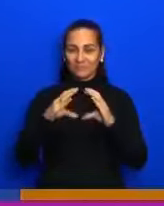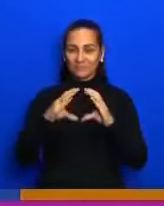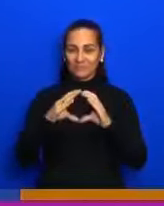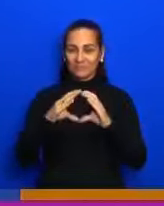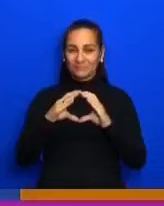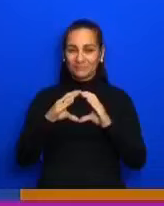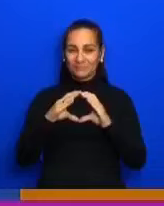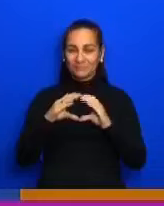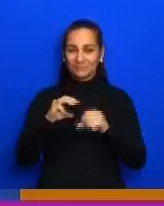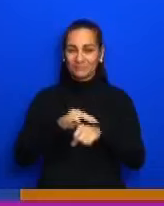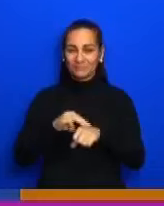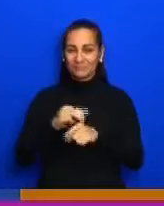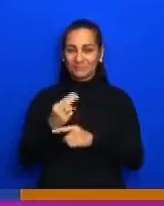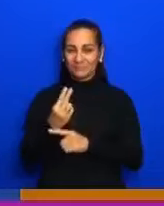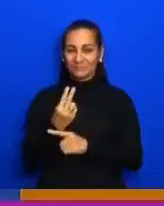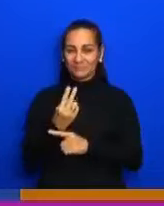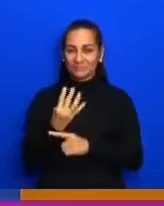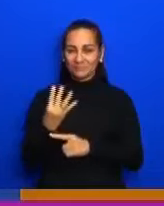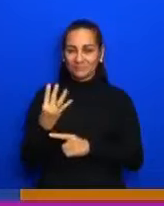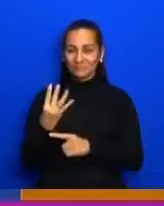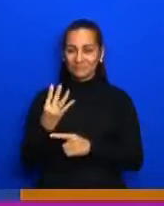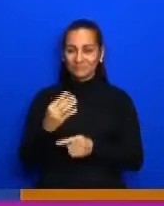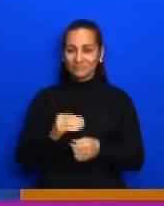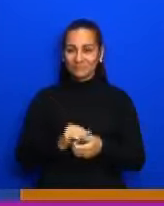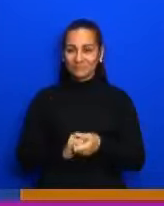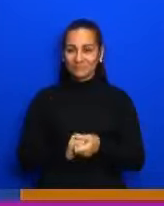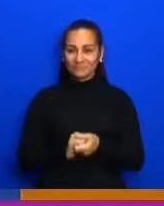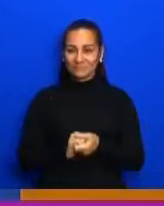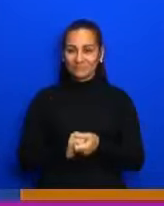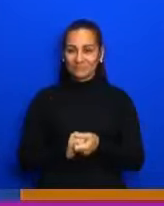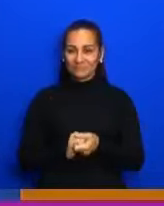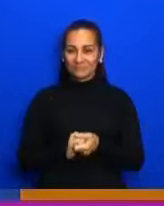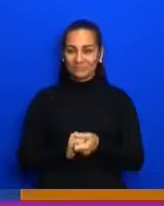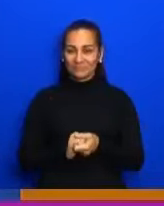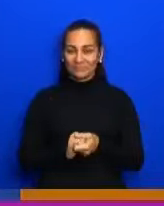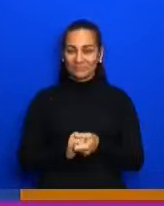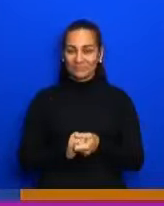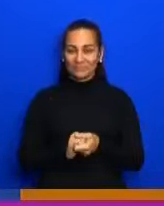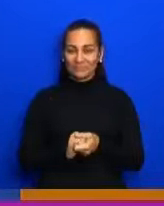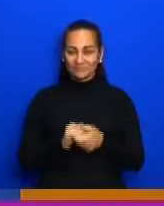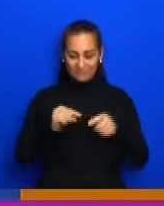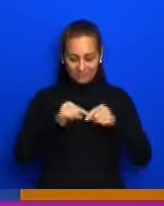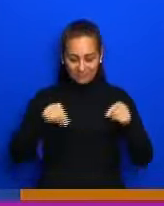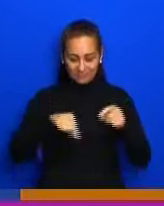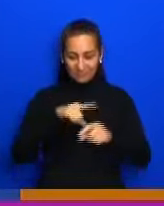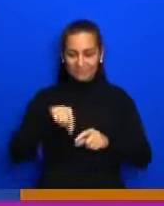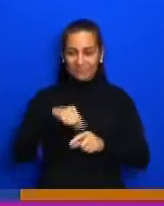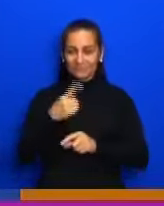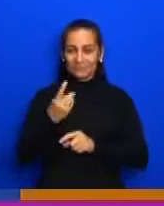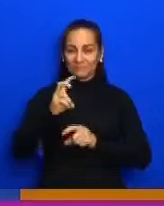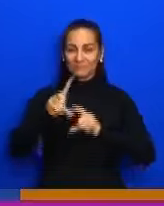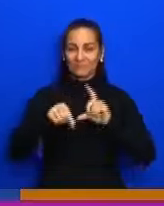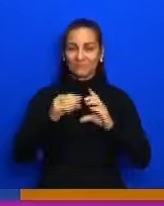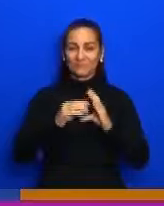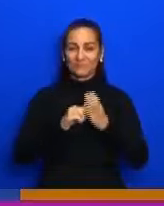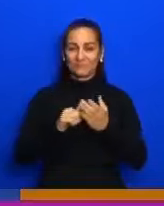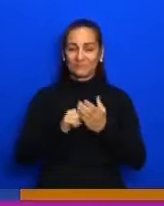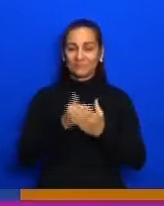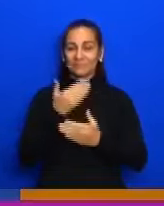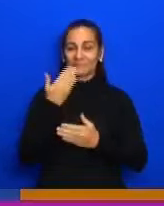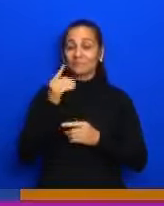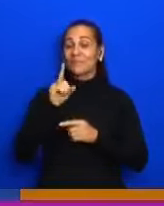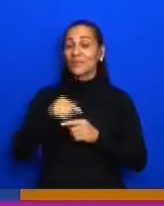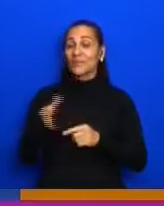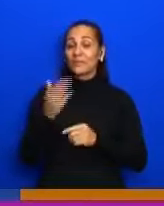Vem sorte. Bola marrom, 24. Marrom, número 24. As 15 dezenas sorteadas na Loto Fácil foram,